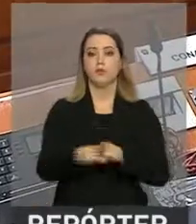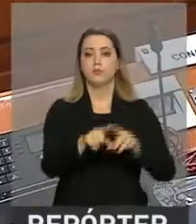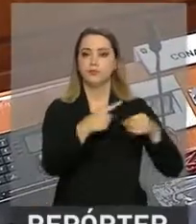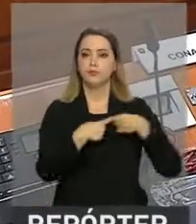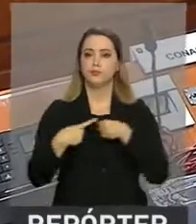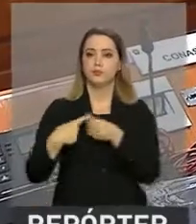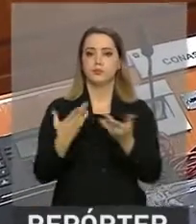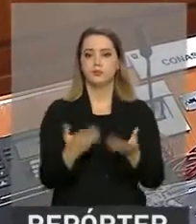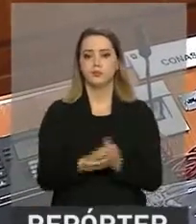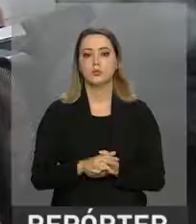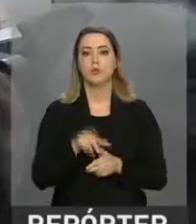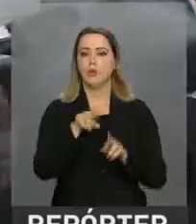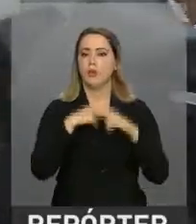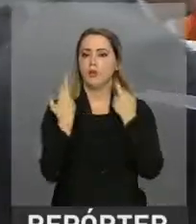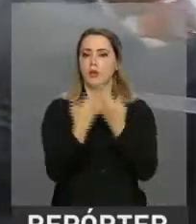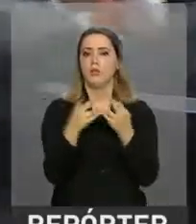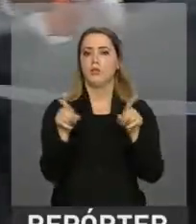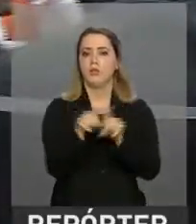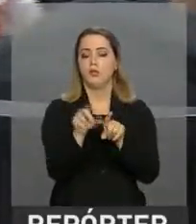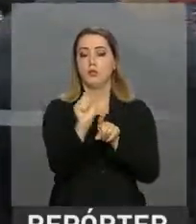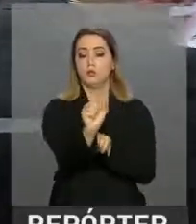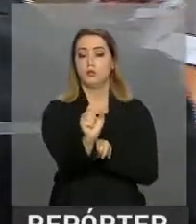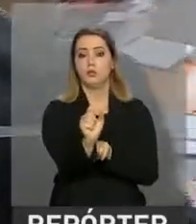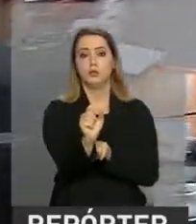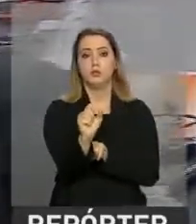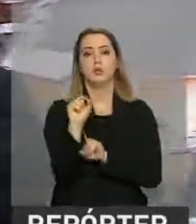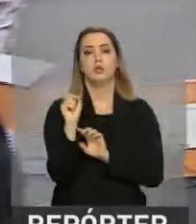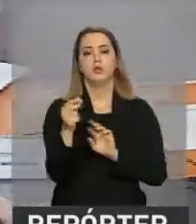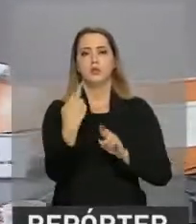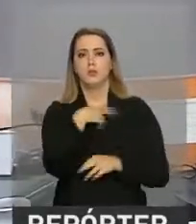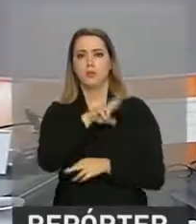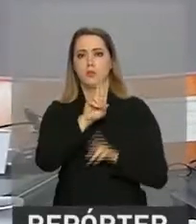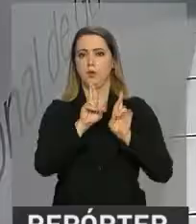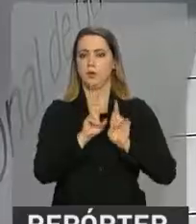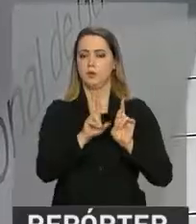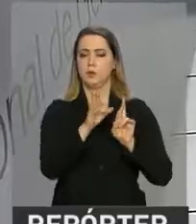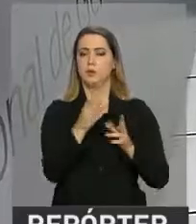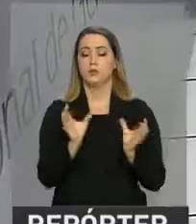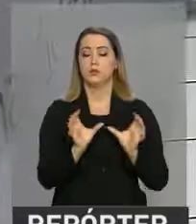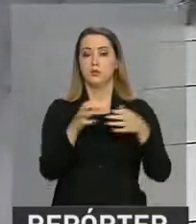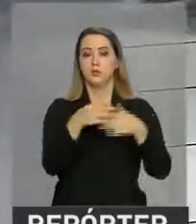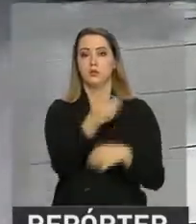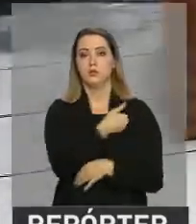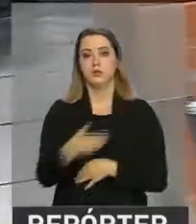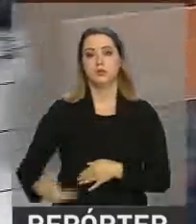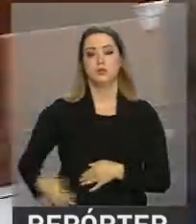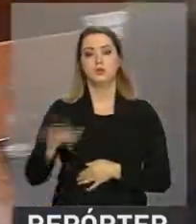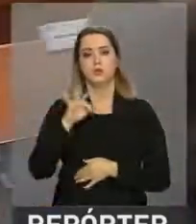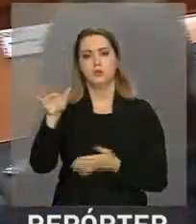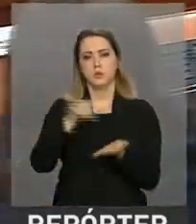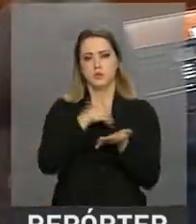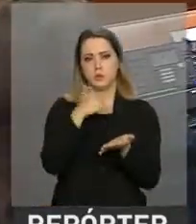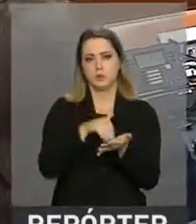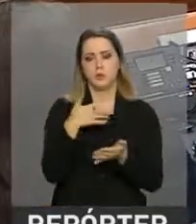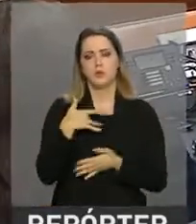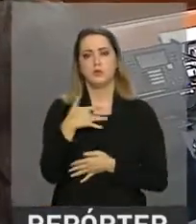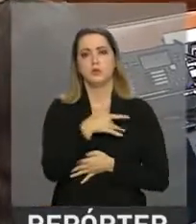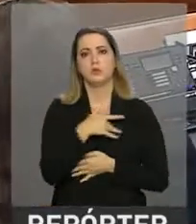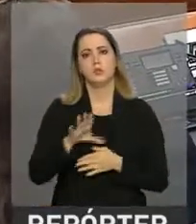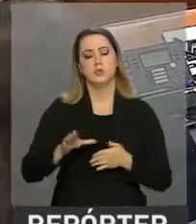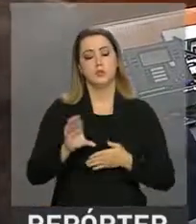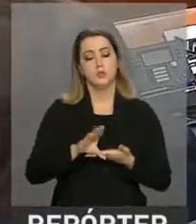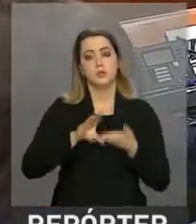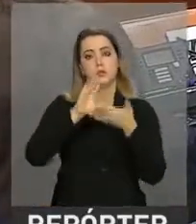participaram da reunião além de representantes de órgãos do governo federal os secretários de saúde e os coordenadores